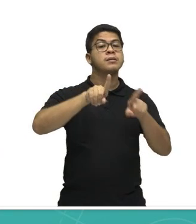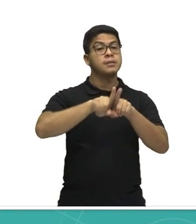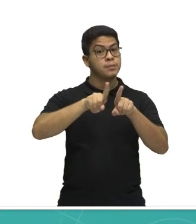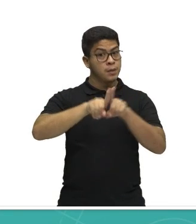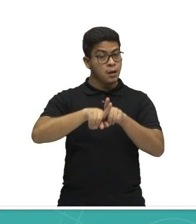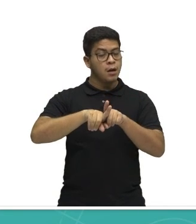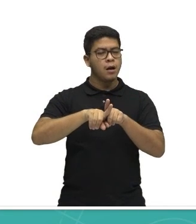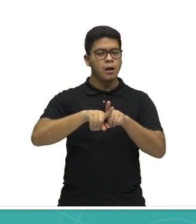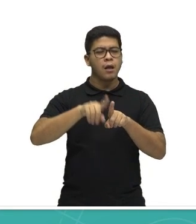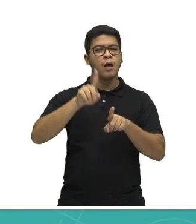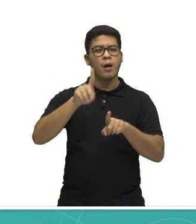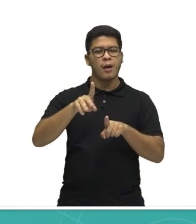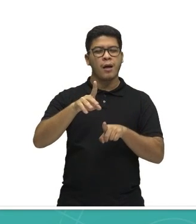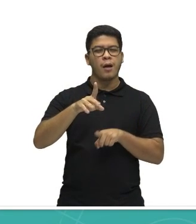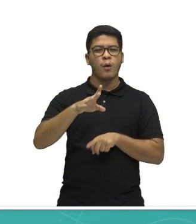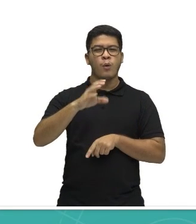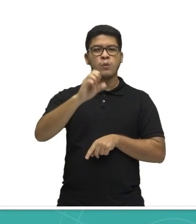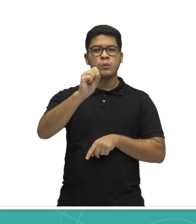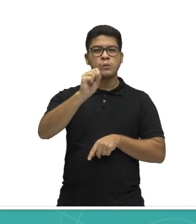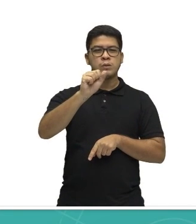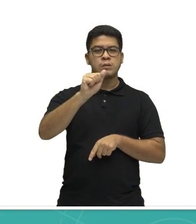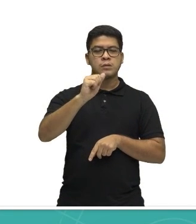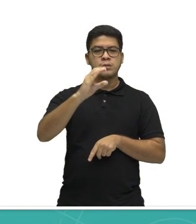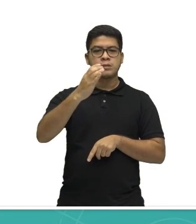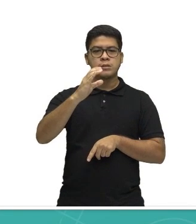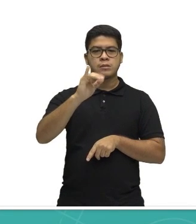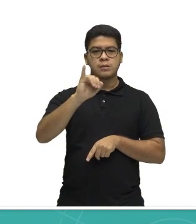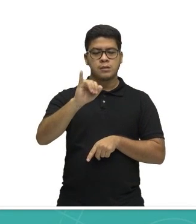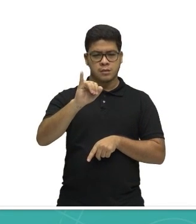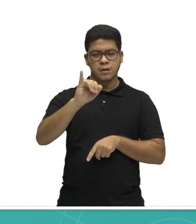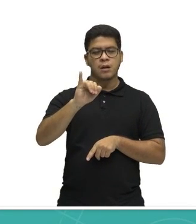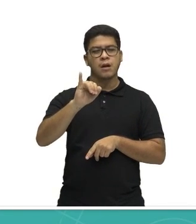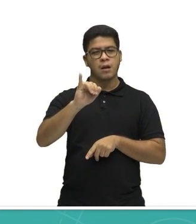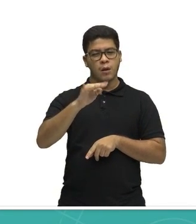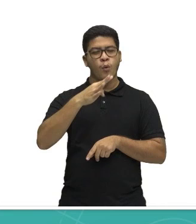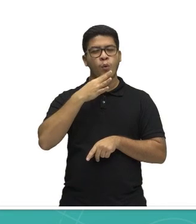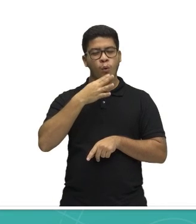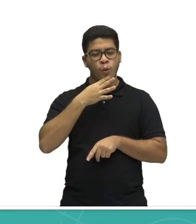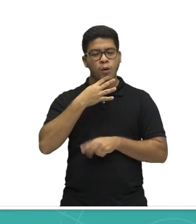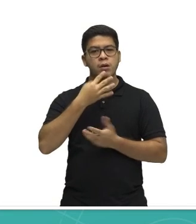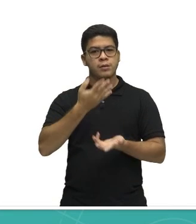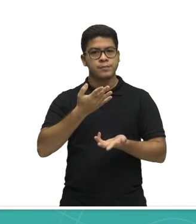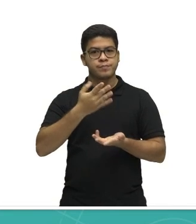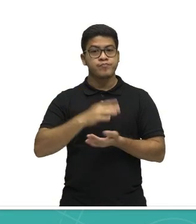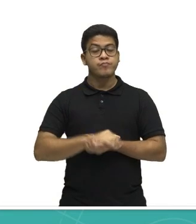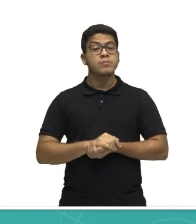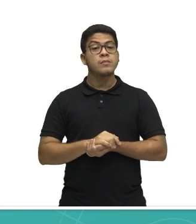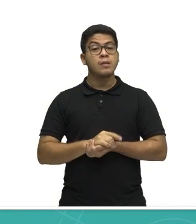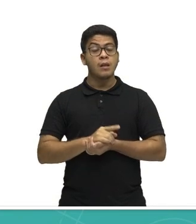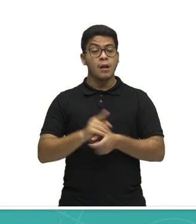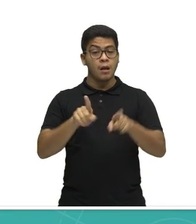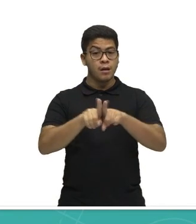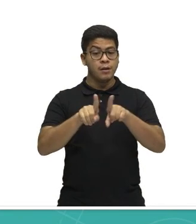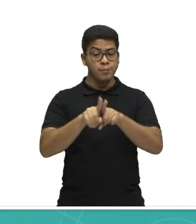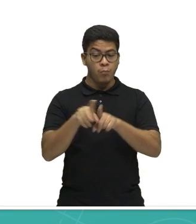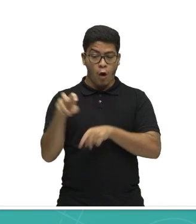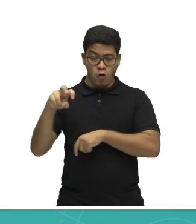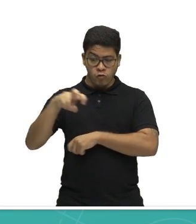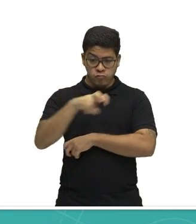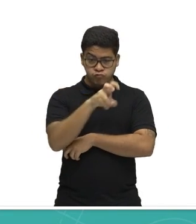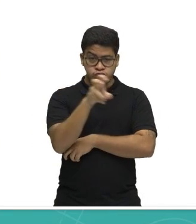muita travessura, que tem só uma perna. Vocês já ouviram falar? Nós temos também a cobra grande, né, aqui no